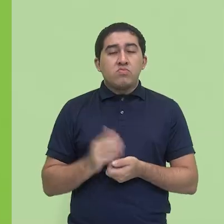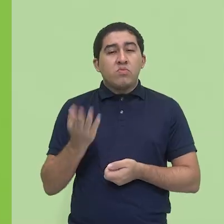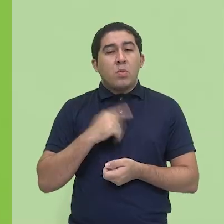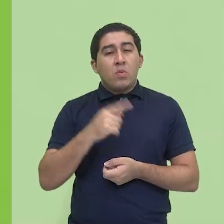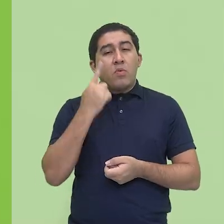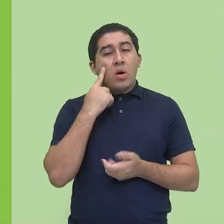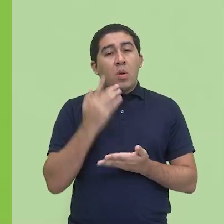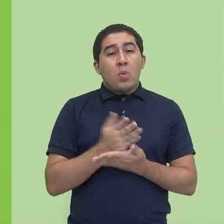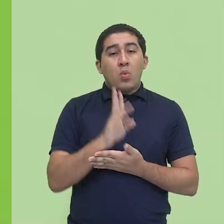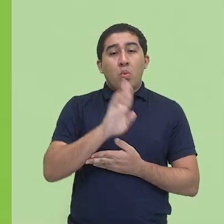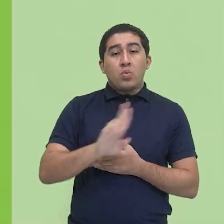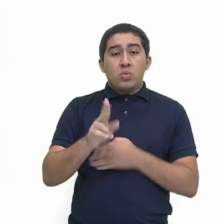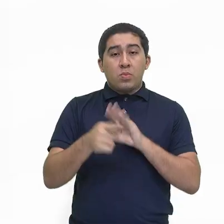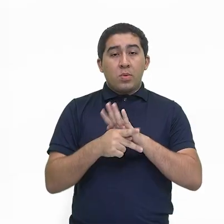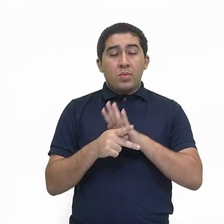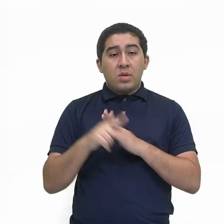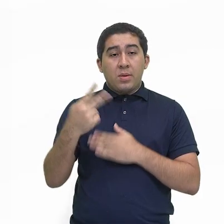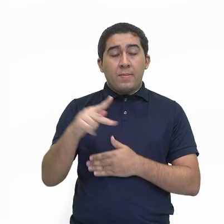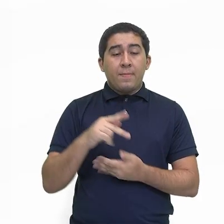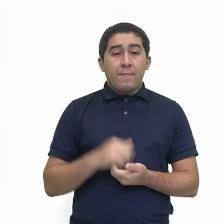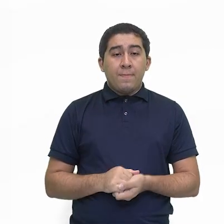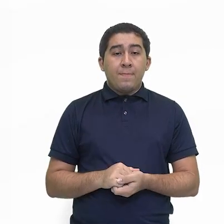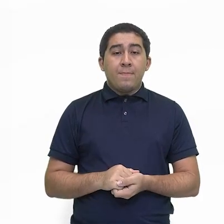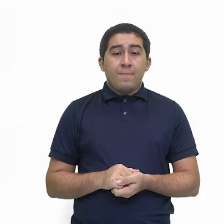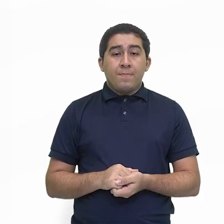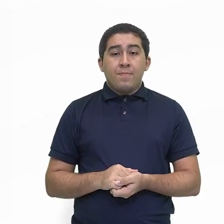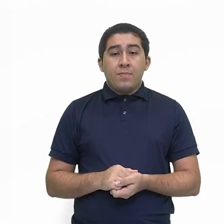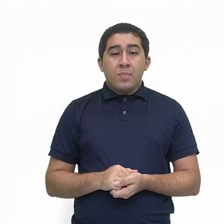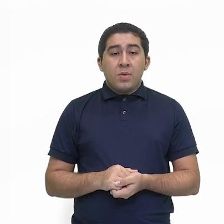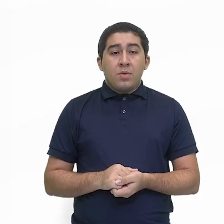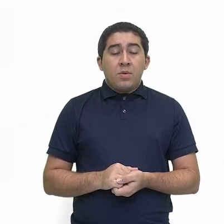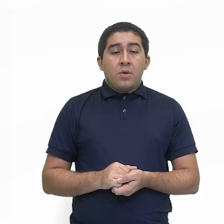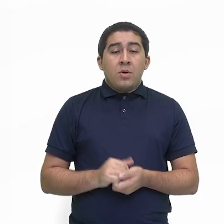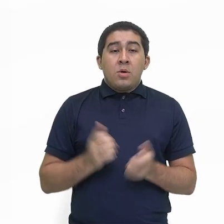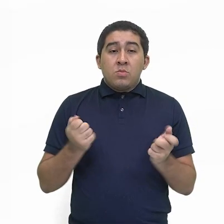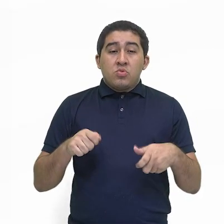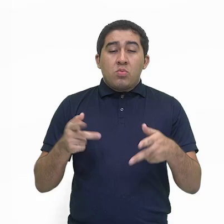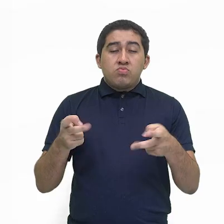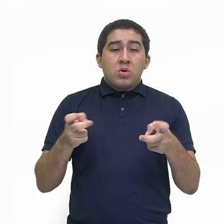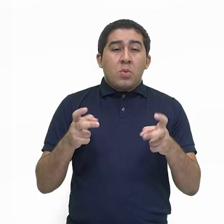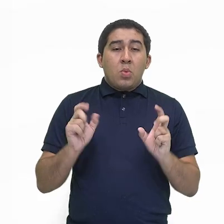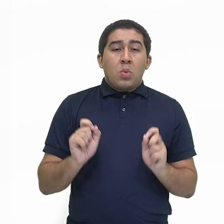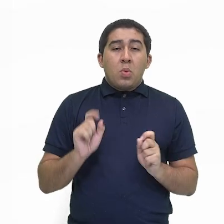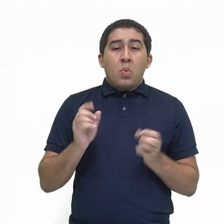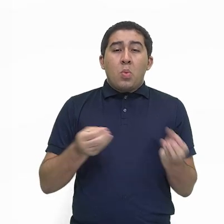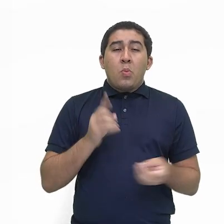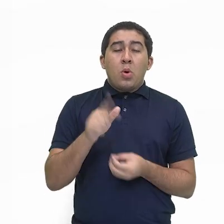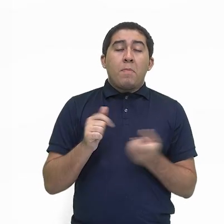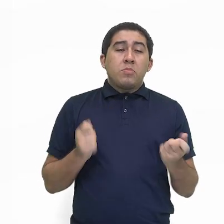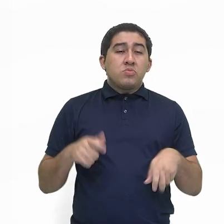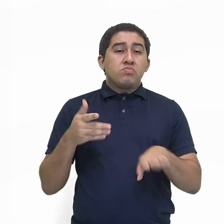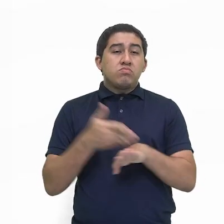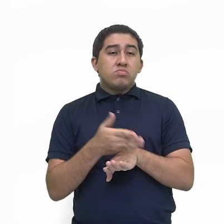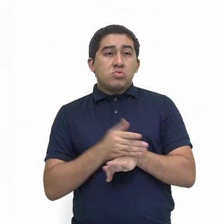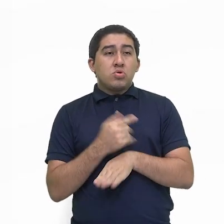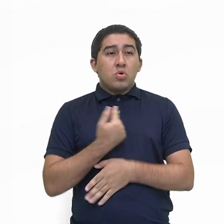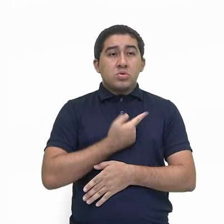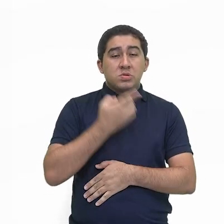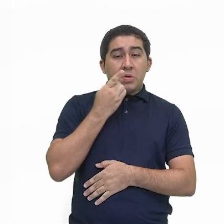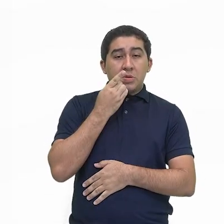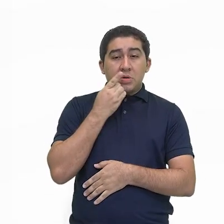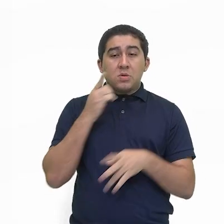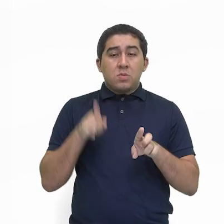algumas aplicações da eletrólise. E aí a gente pode observar o quanto a eletrólise faz parte do nosso cotidiano,